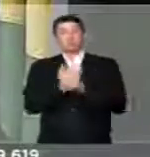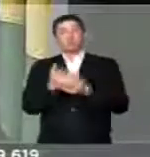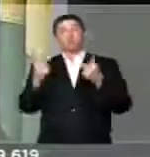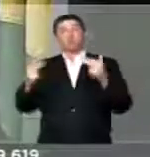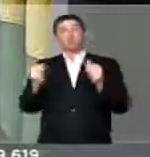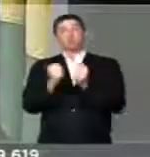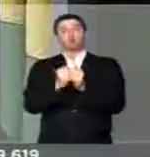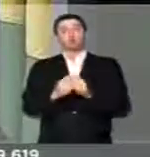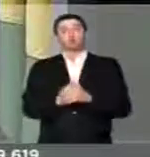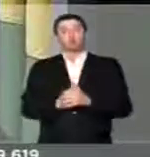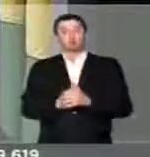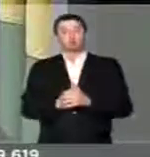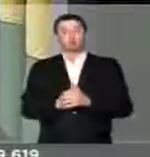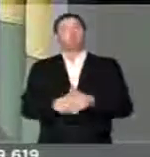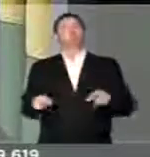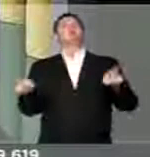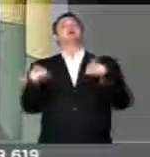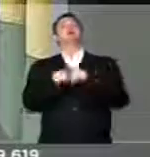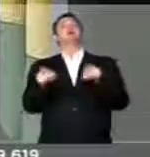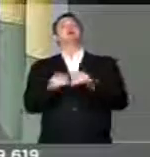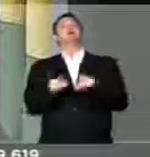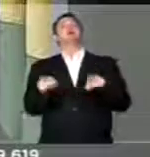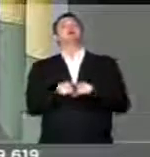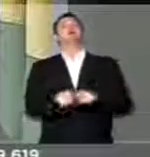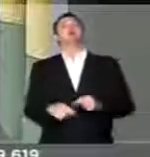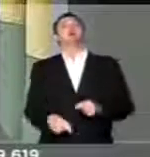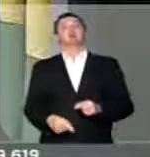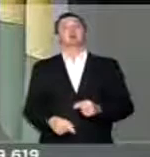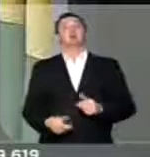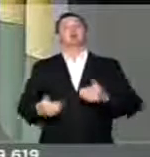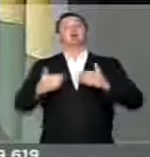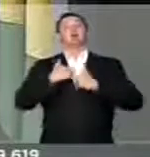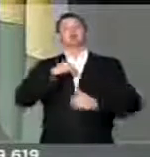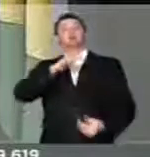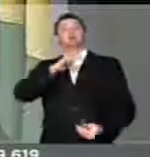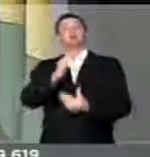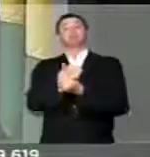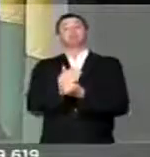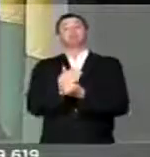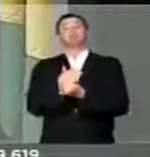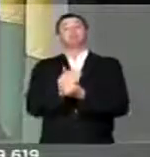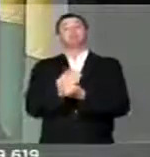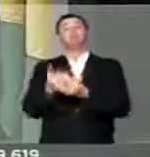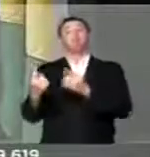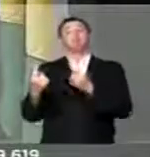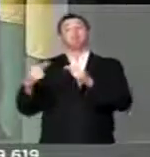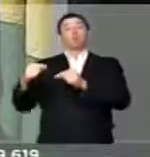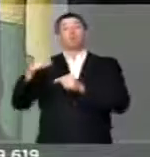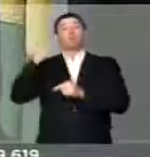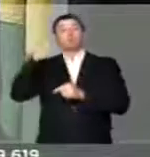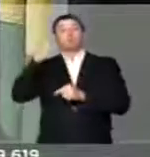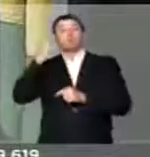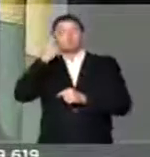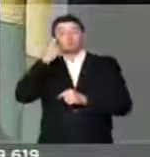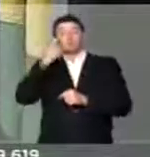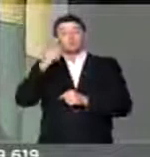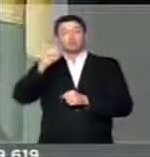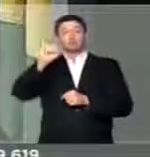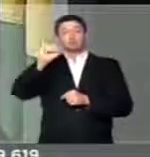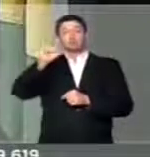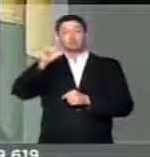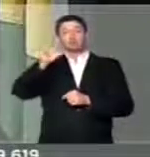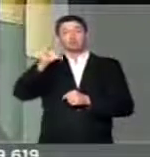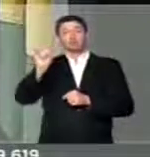isso. Da mesma forma, eu também estou representando contra o deputado